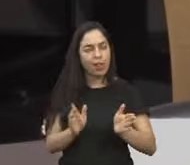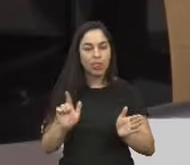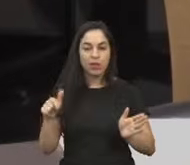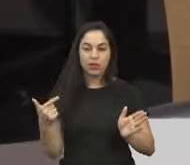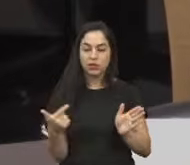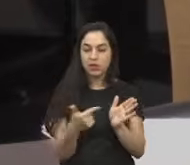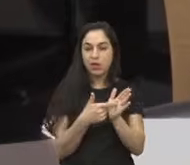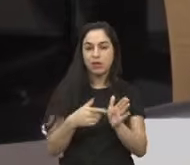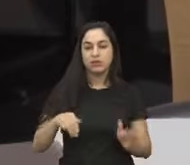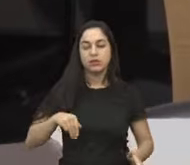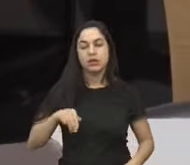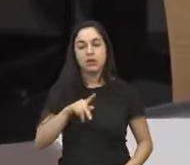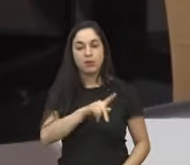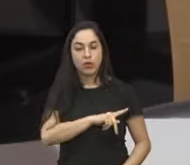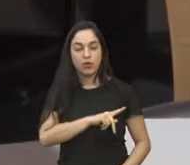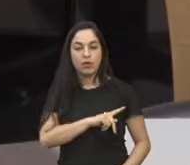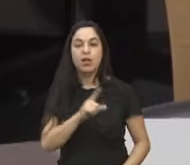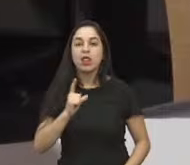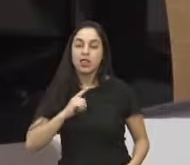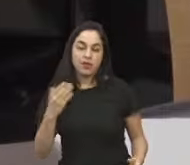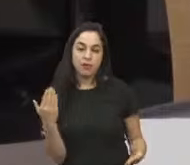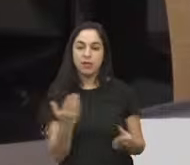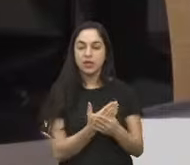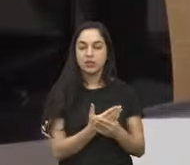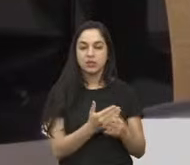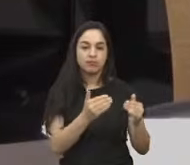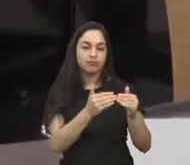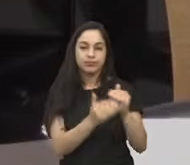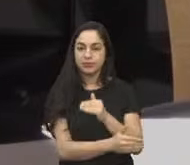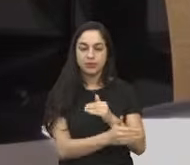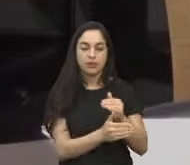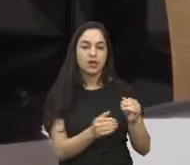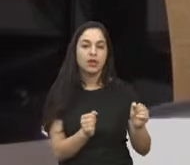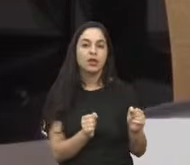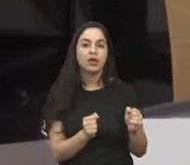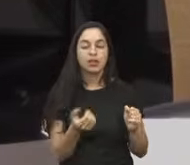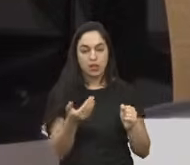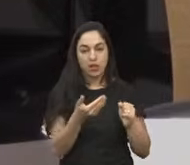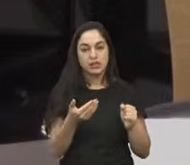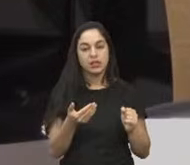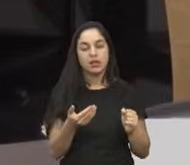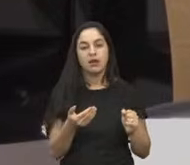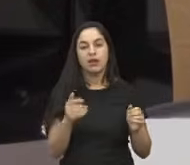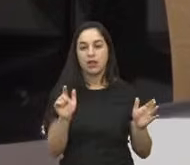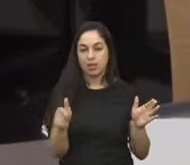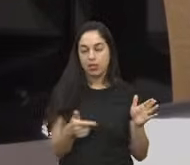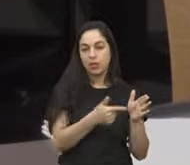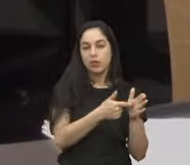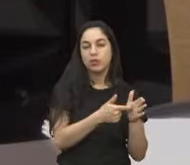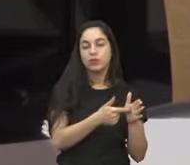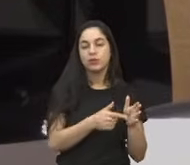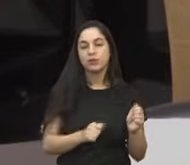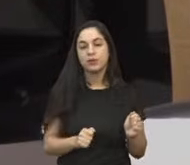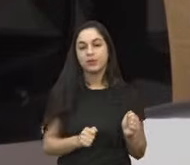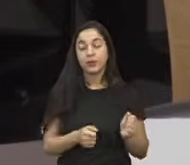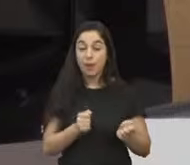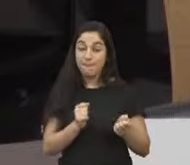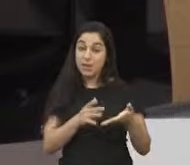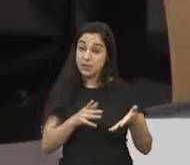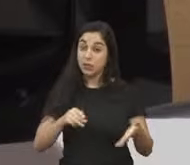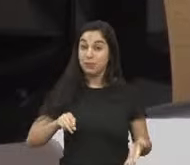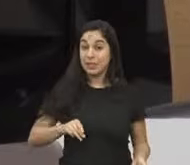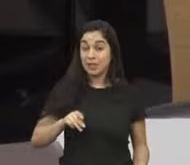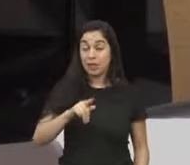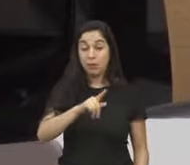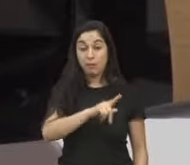Ministério Público, foi aberta uma ação direta de inconstitucionalidade a partir dessa denúncia, que é uma ação do Ministério